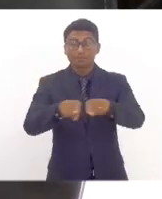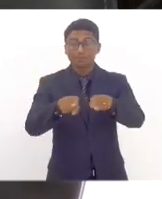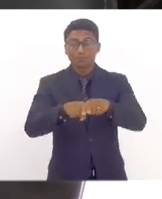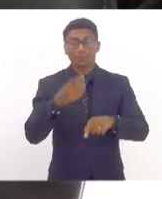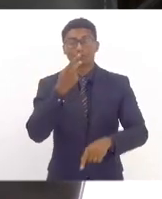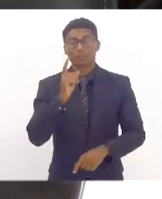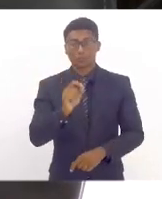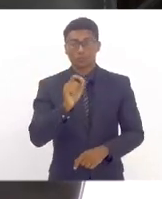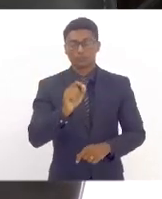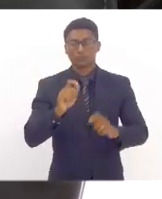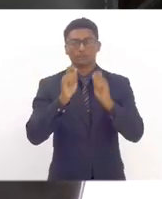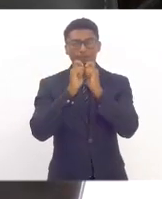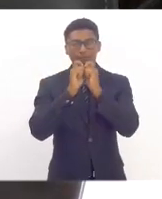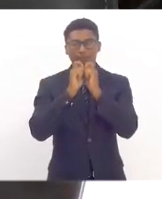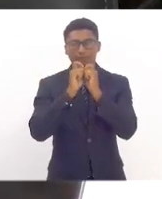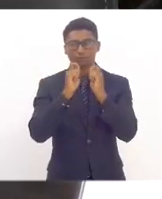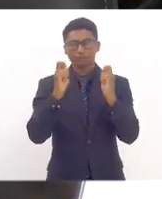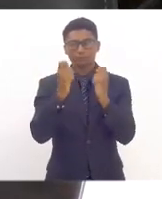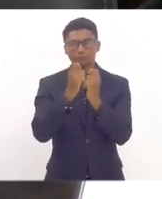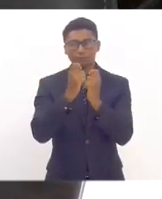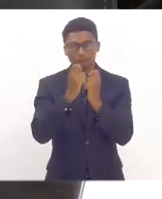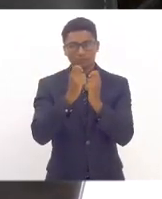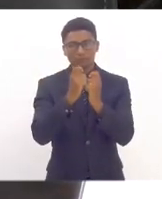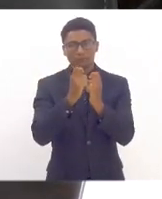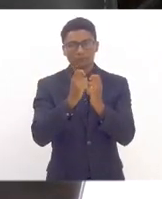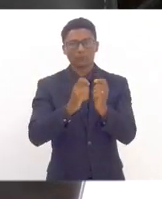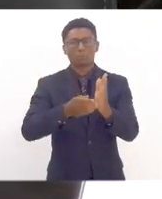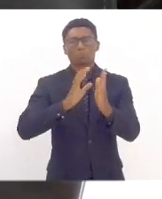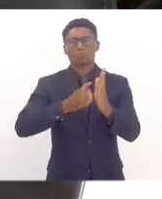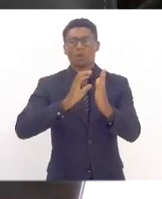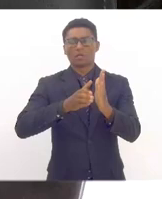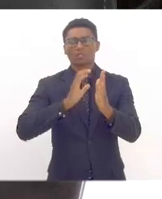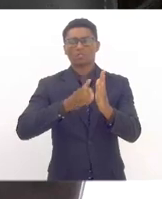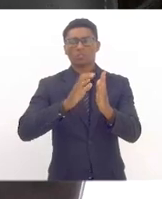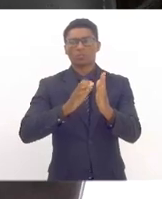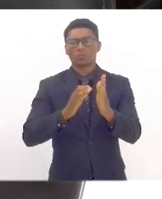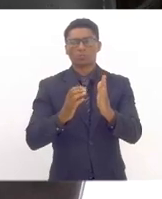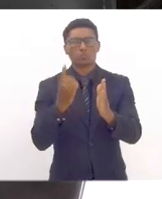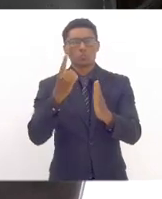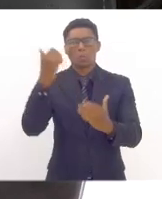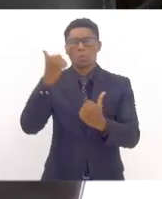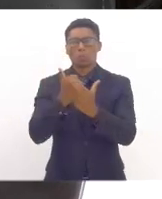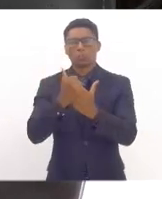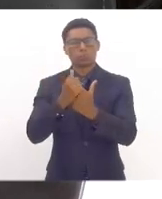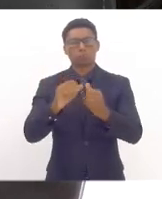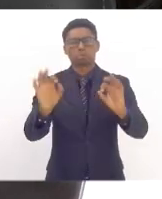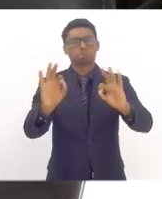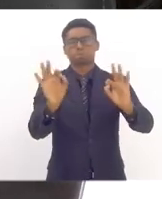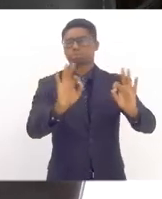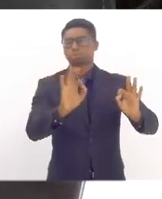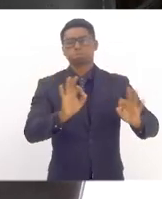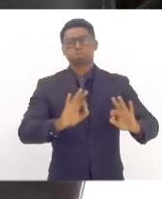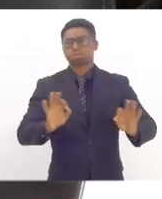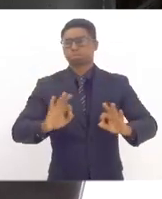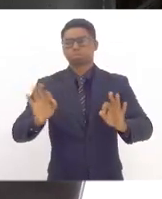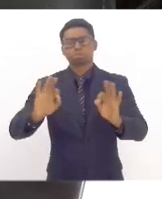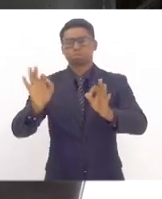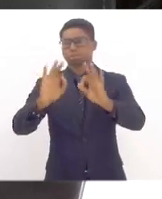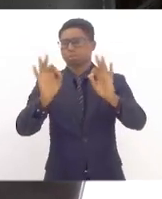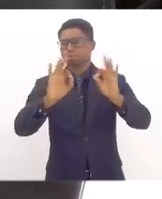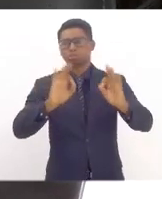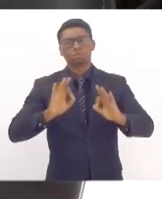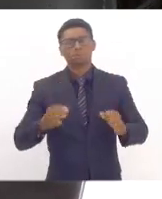a associação é uma é apartidária a PTR congrega